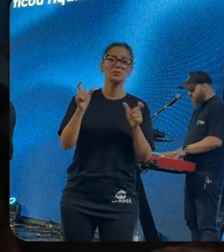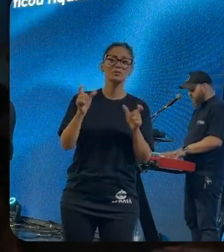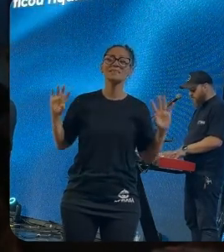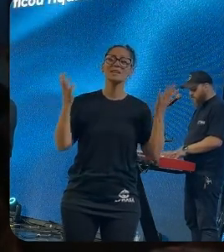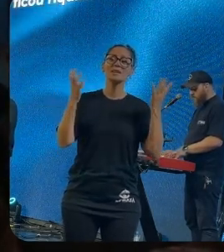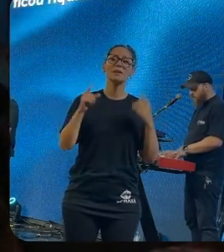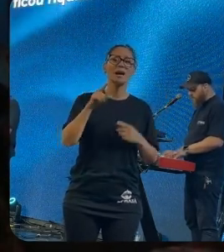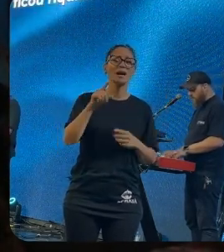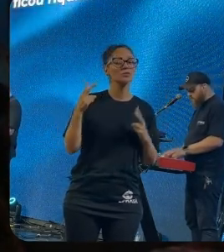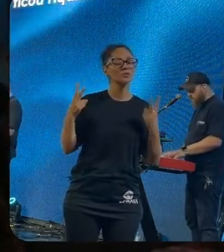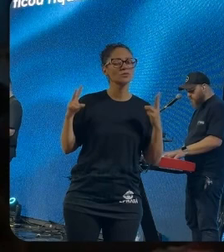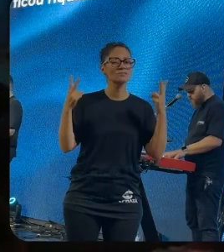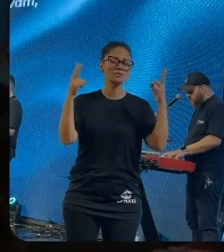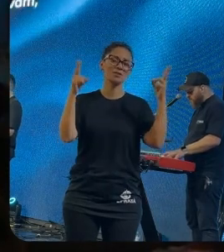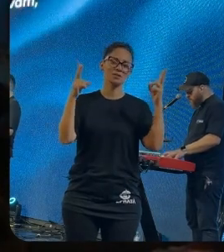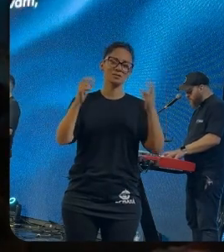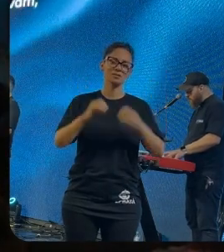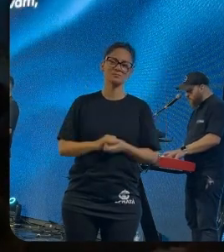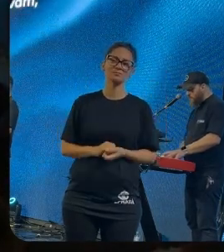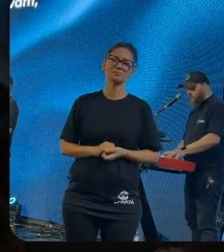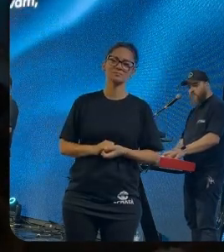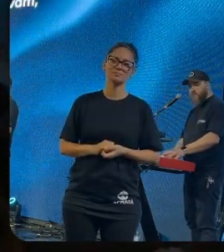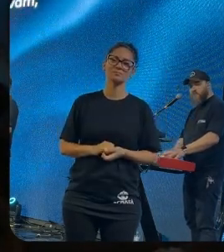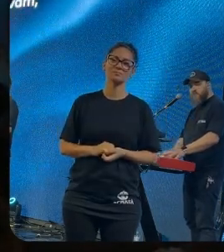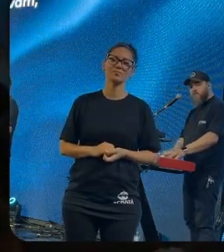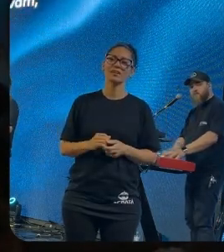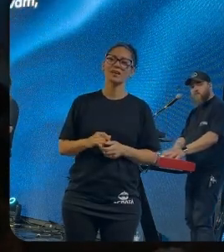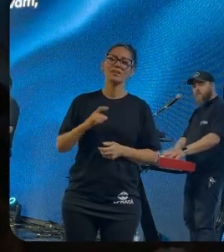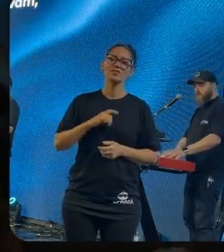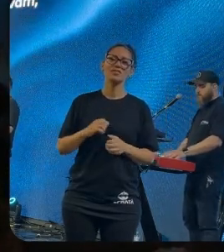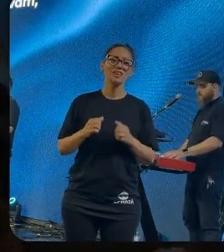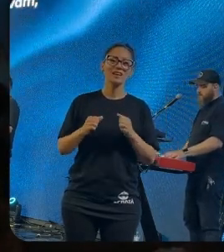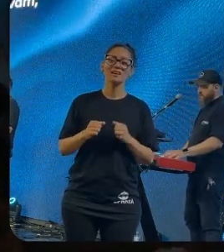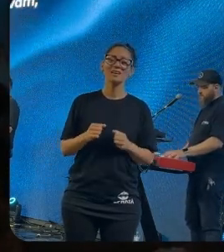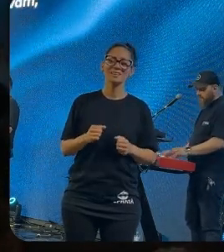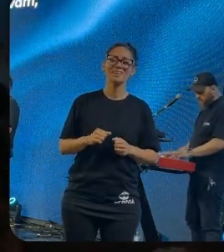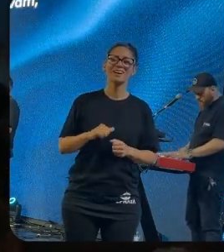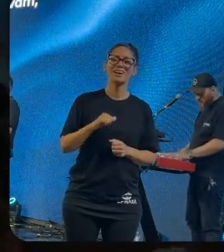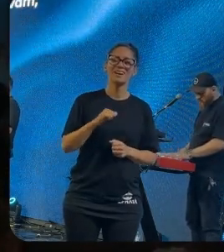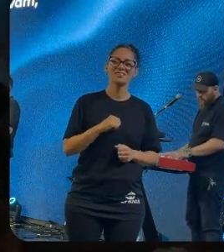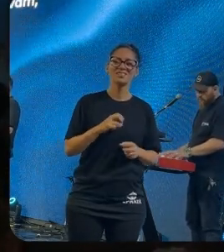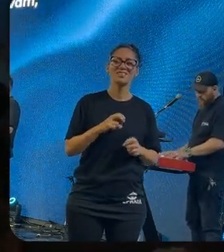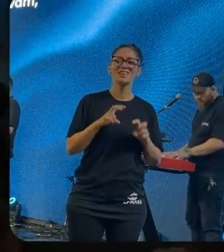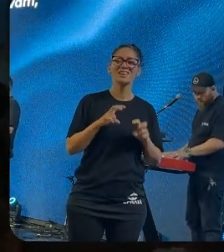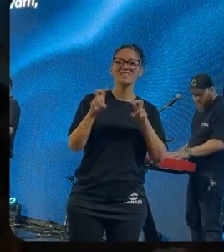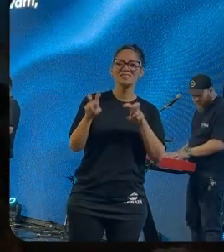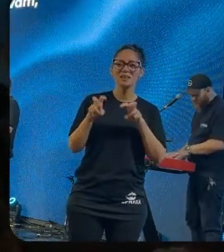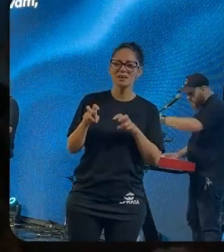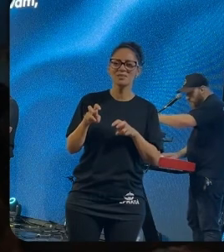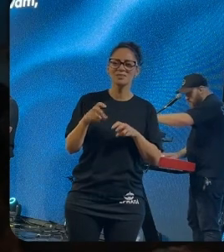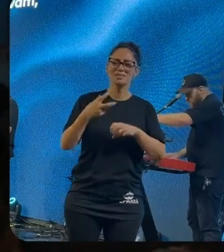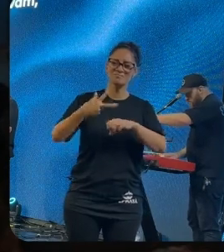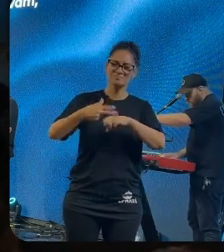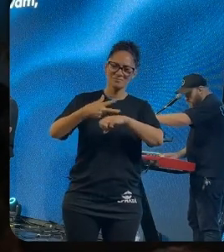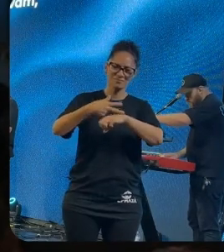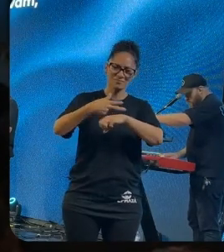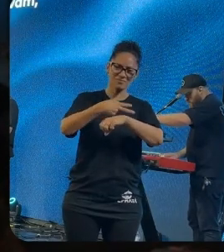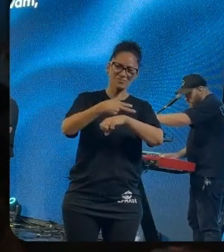capítulo 26, versículo 14. Possuía tantos rebanhos Isaque e servos, que os filisteus o